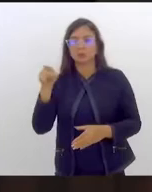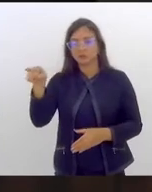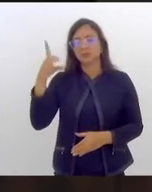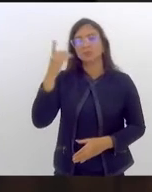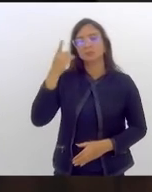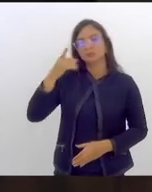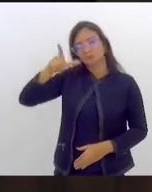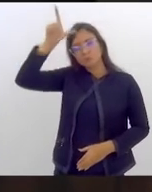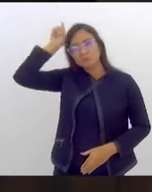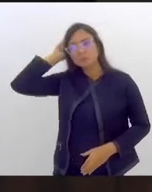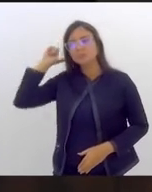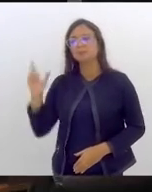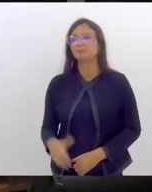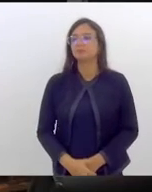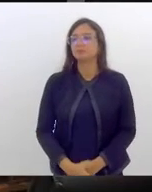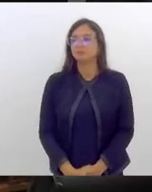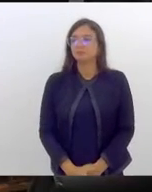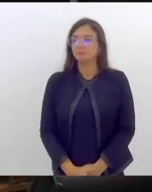Paulo